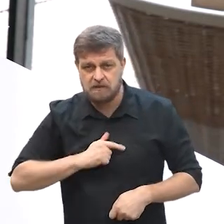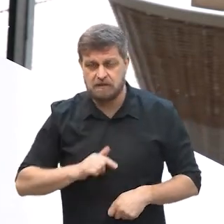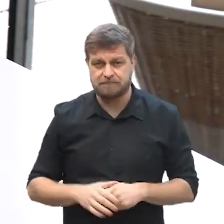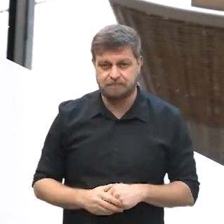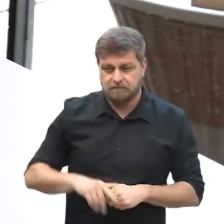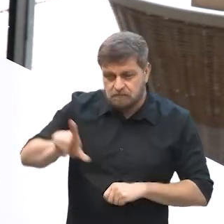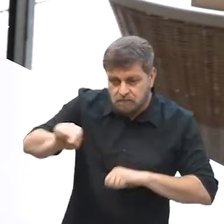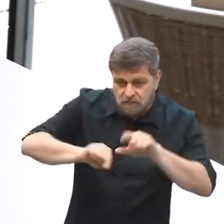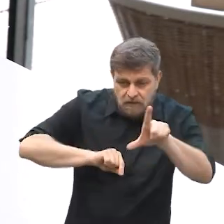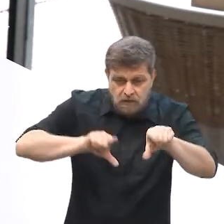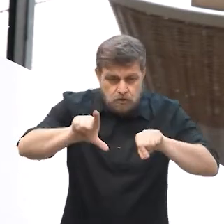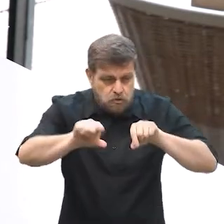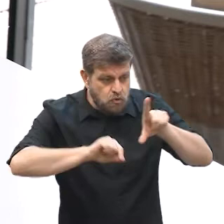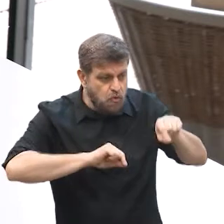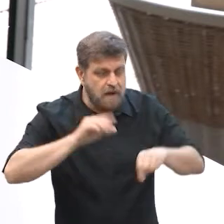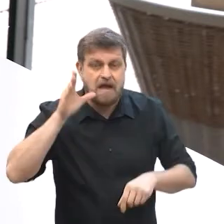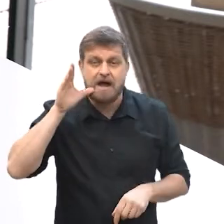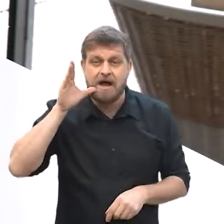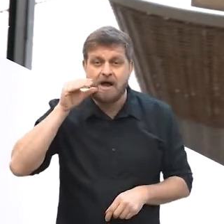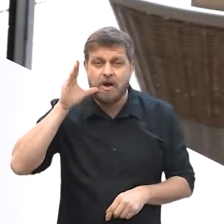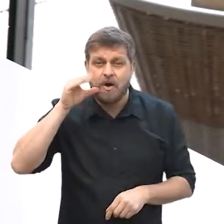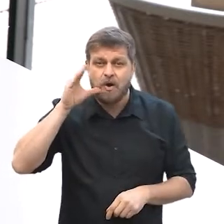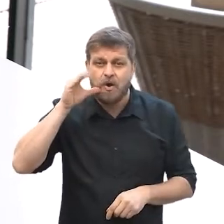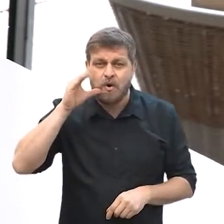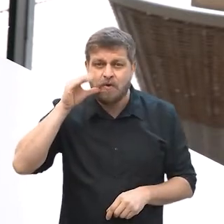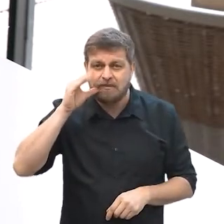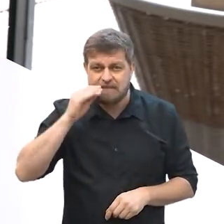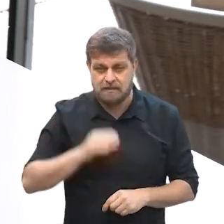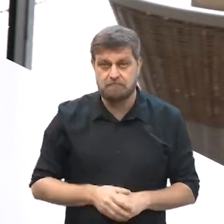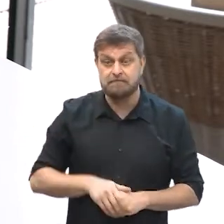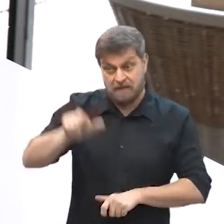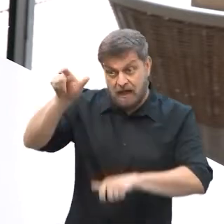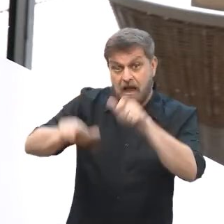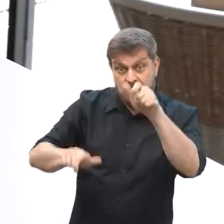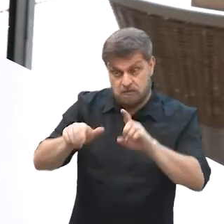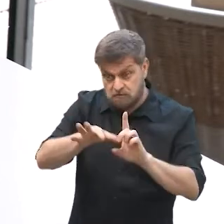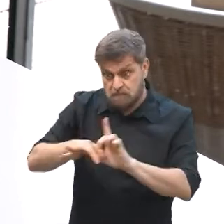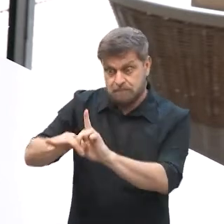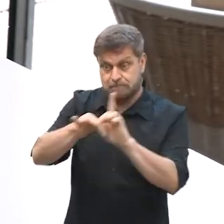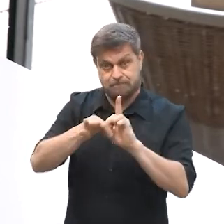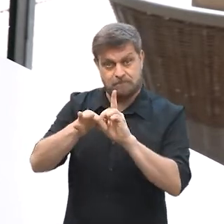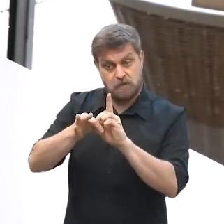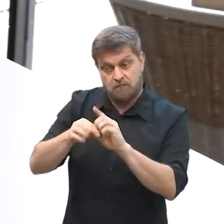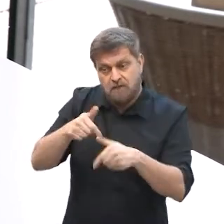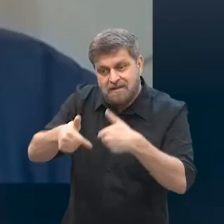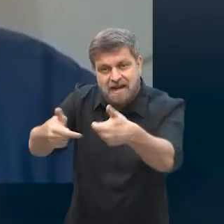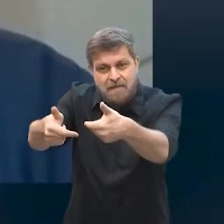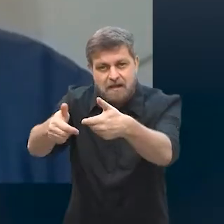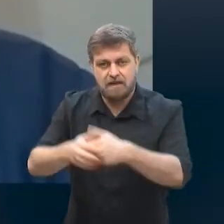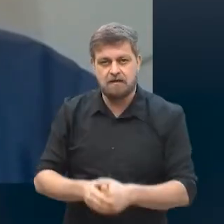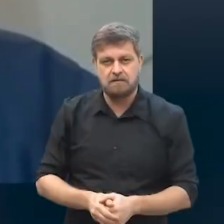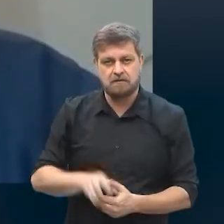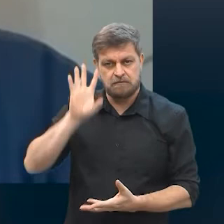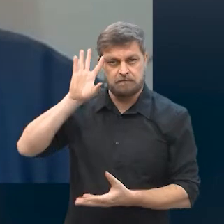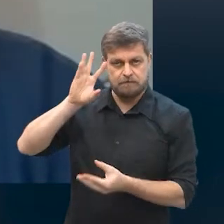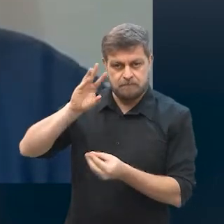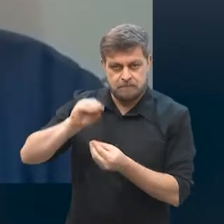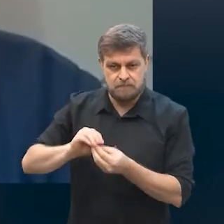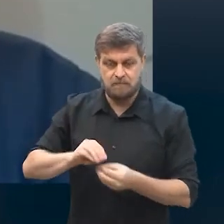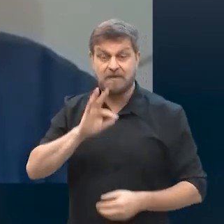e seleção de pessoal, quem são as pessoas que vão trabalhar comigo, e por fim, pensar na questão